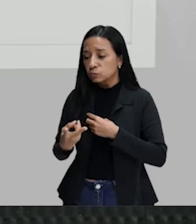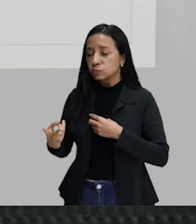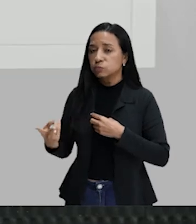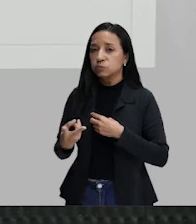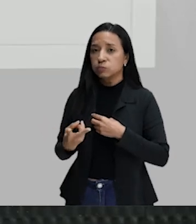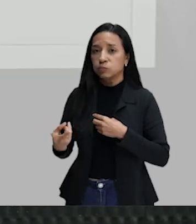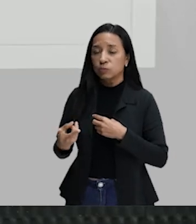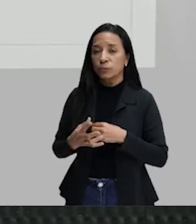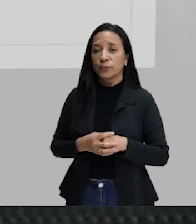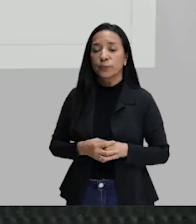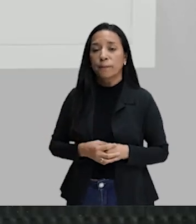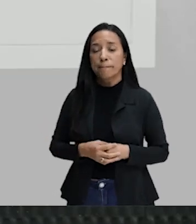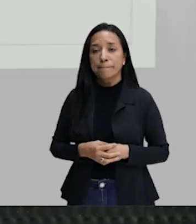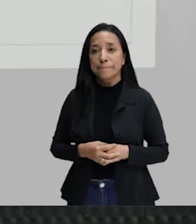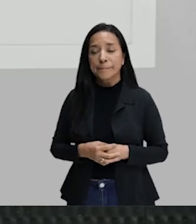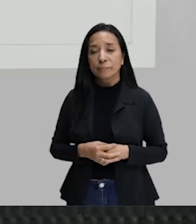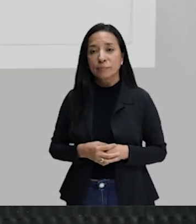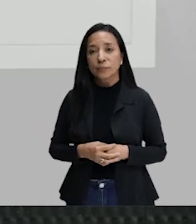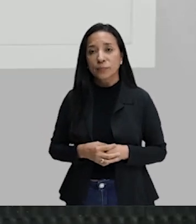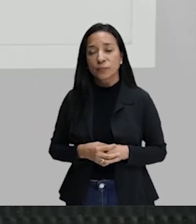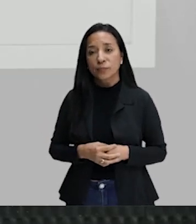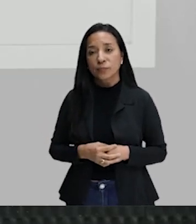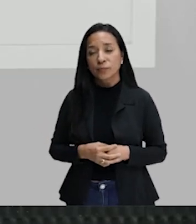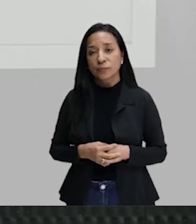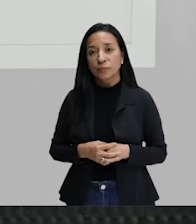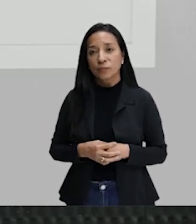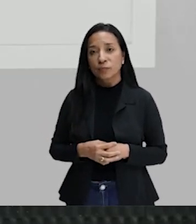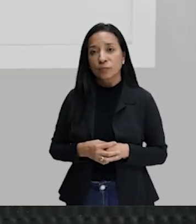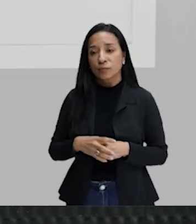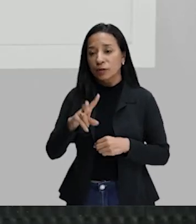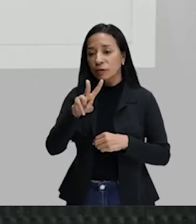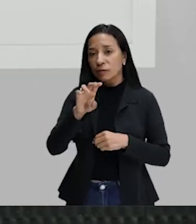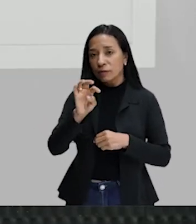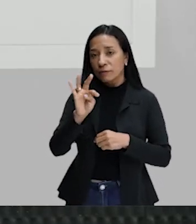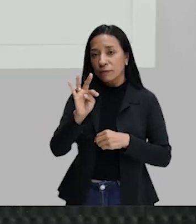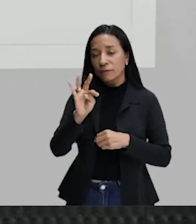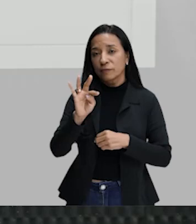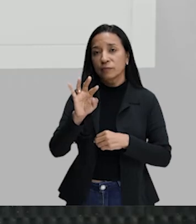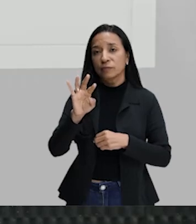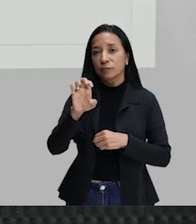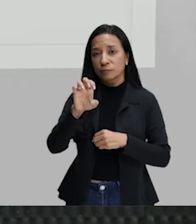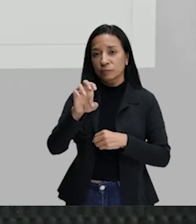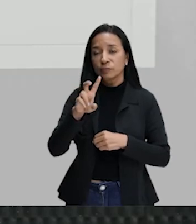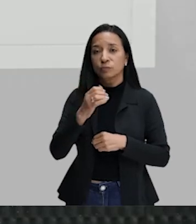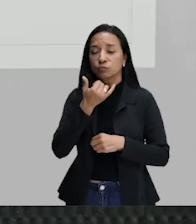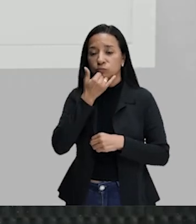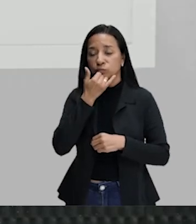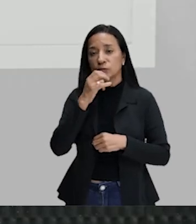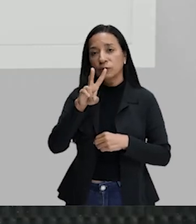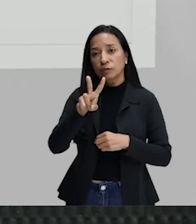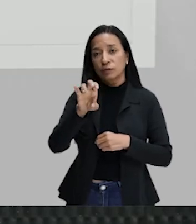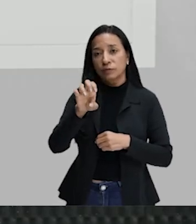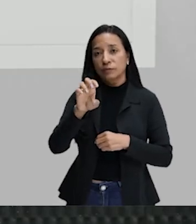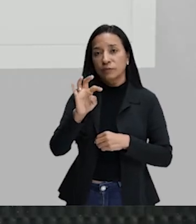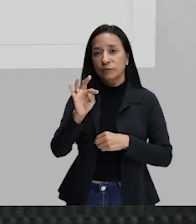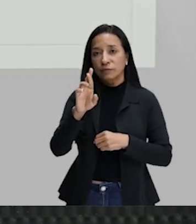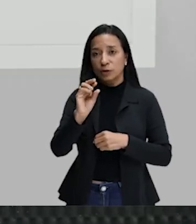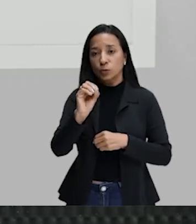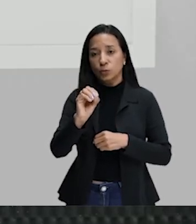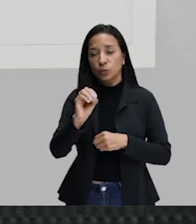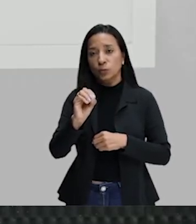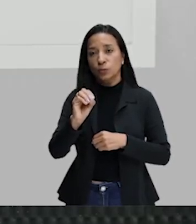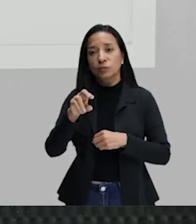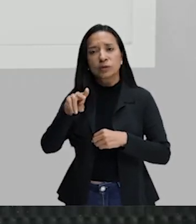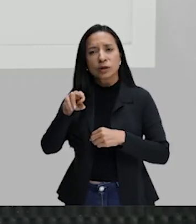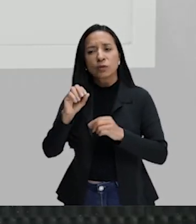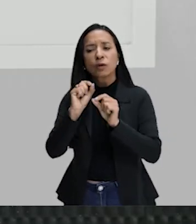vetor, né, força magnética, ele vai ser igual ao quê? Eu tenho uma carga elétrica aqui, tá certo?